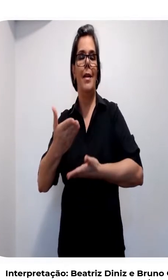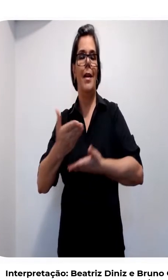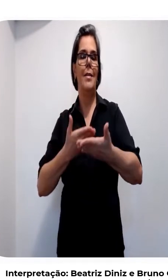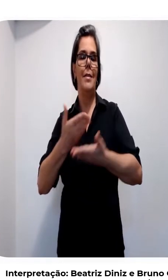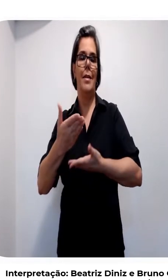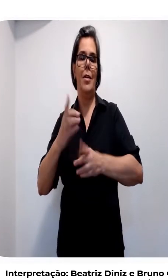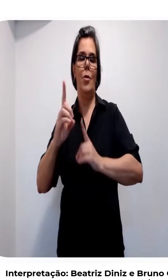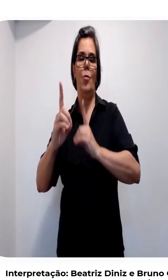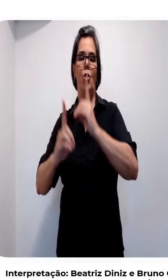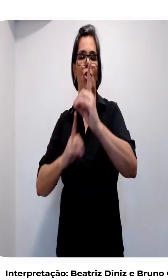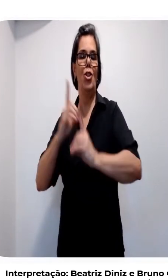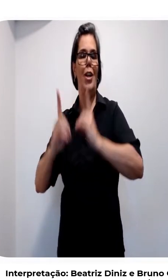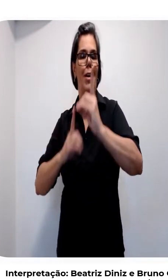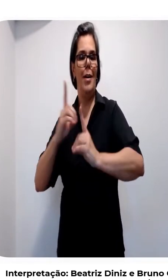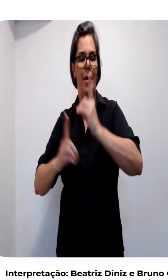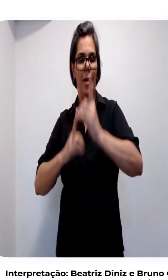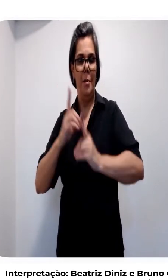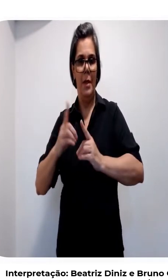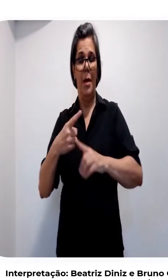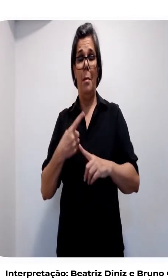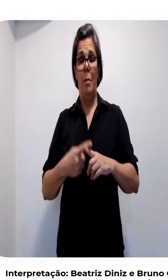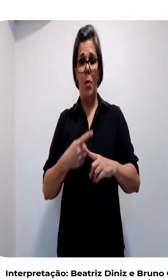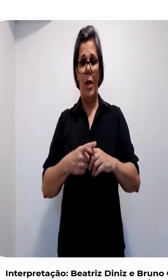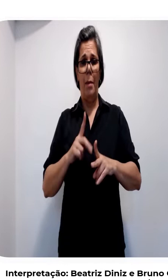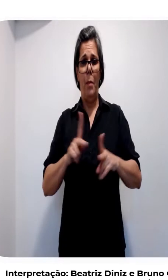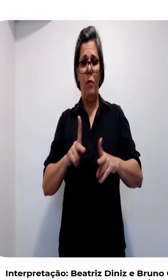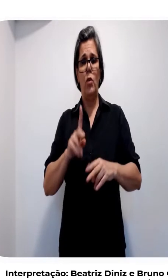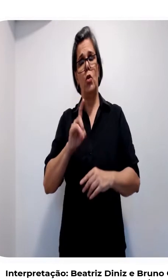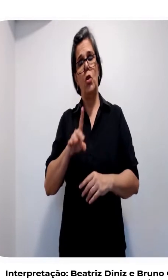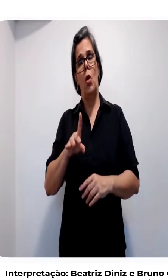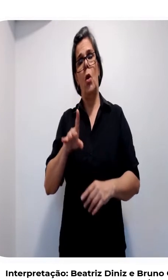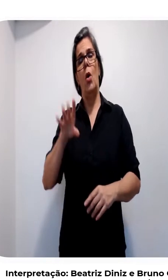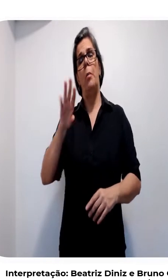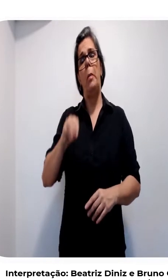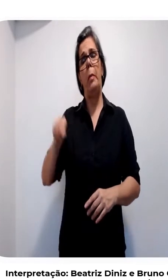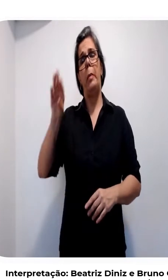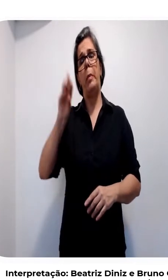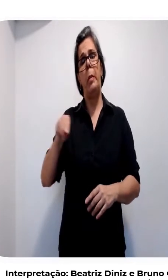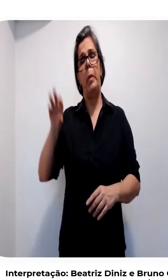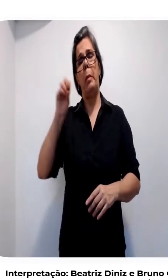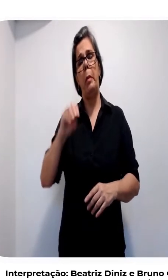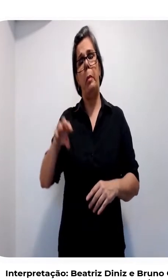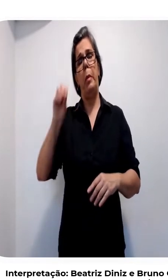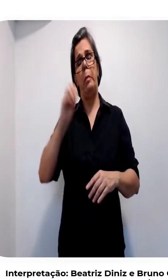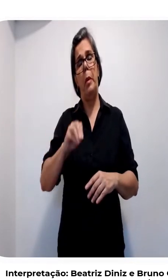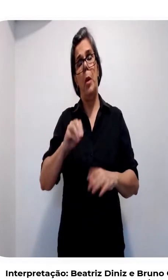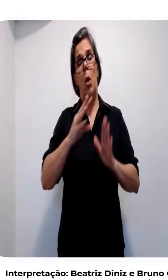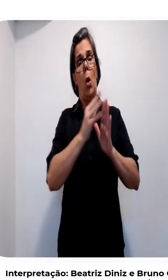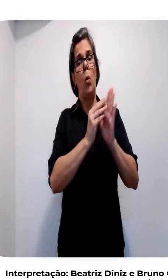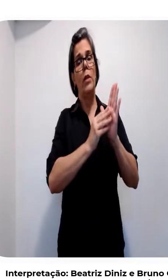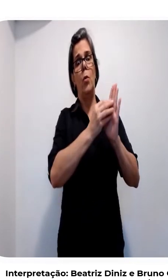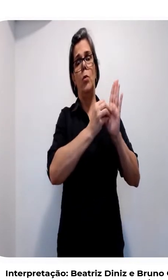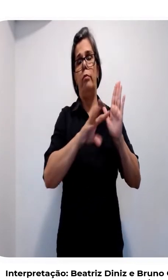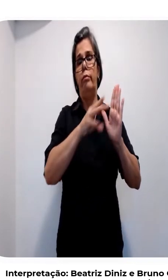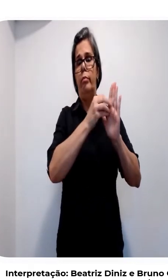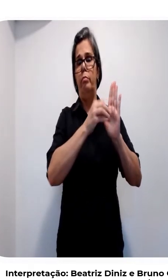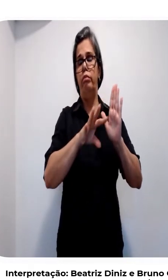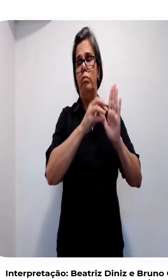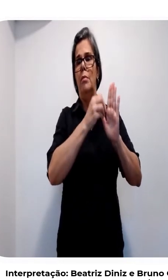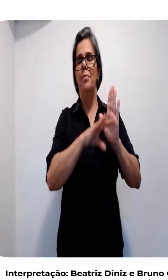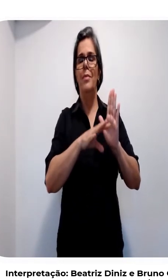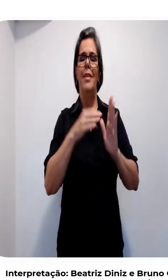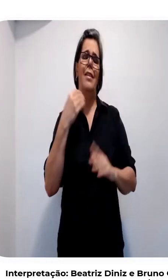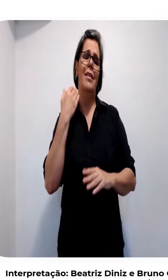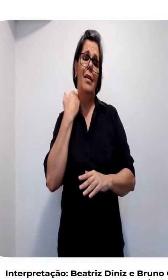vezes falando ou ditando alguma coisa ou só passando aquele conteúdo, né? Ou aquela forma de